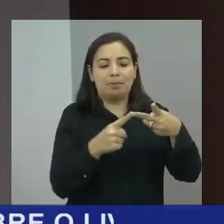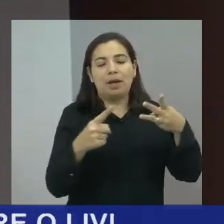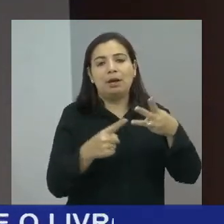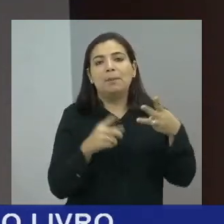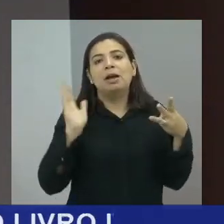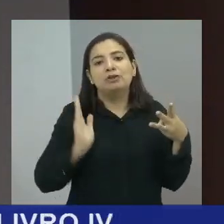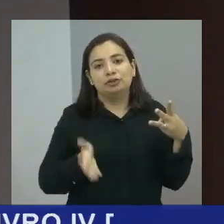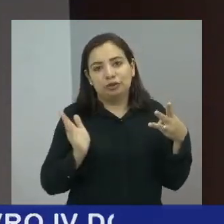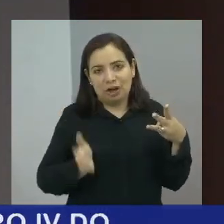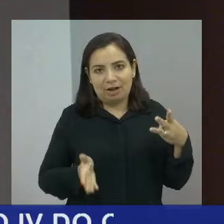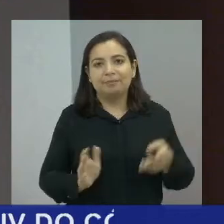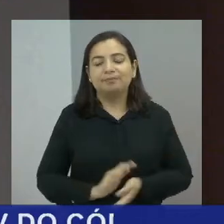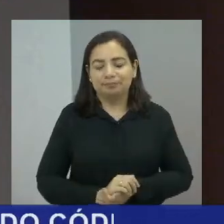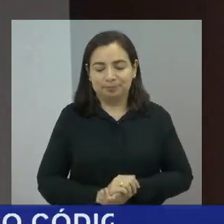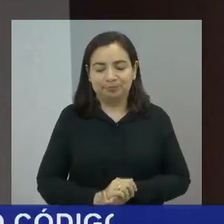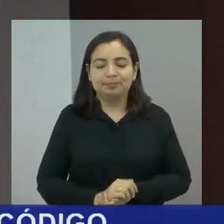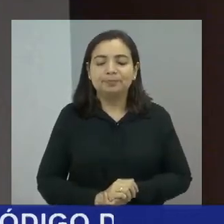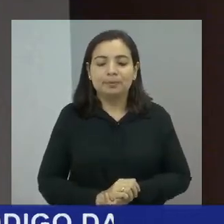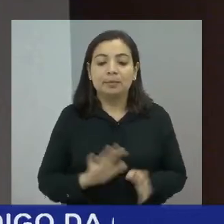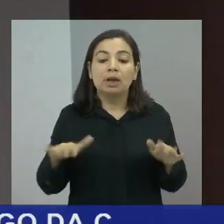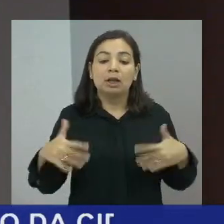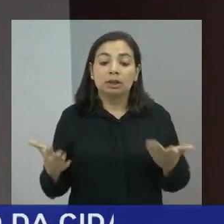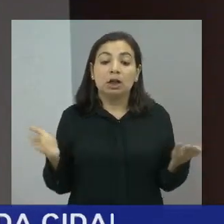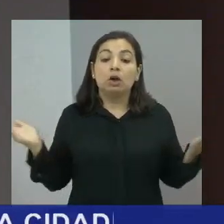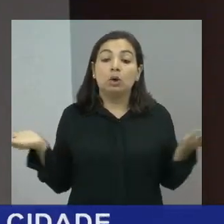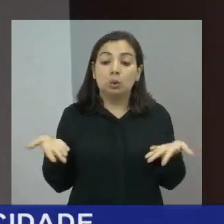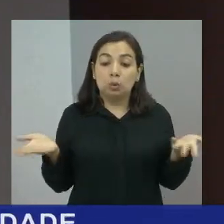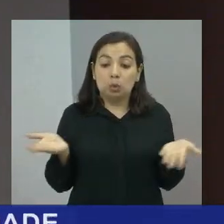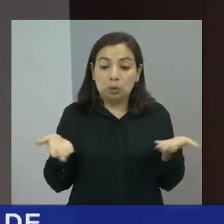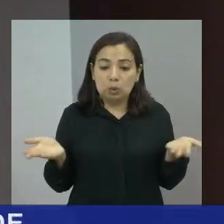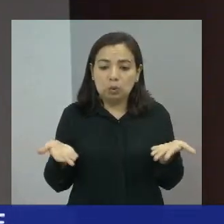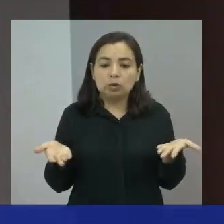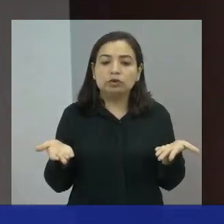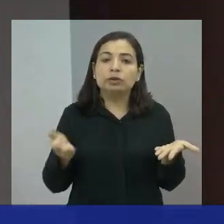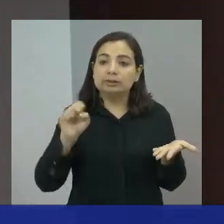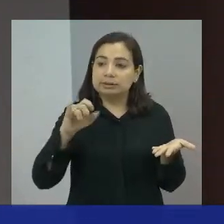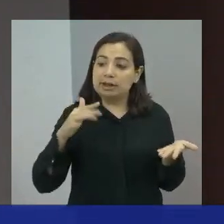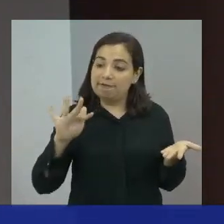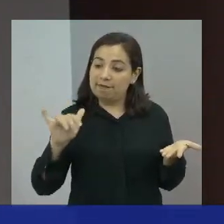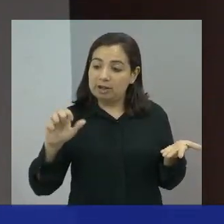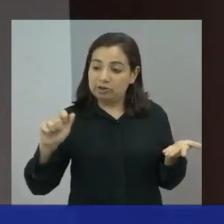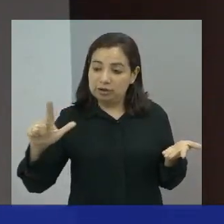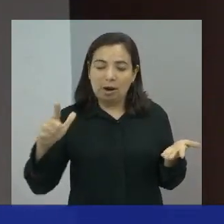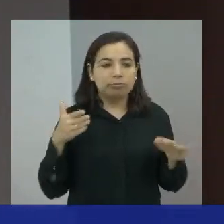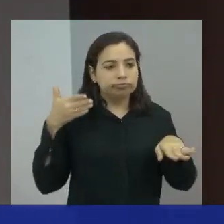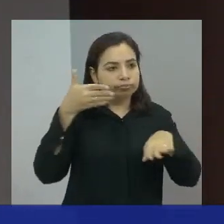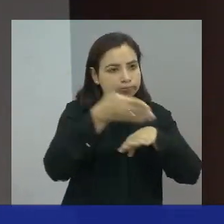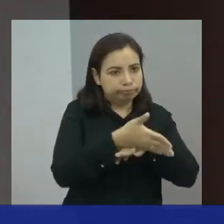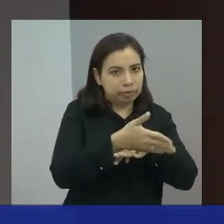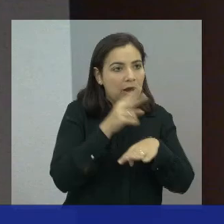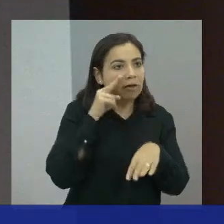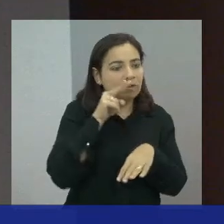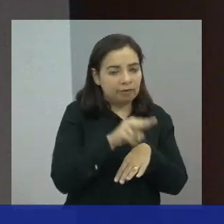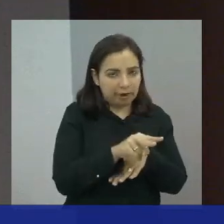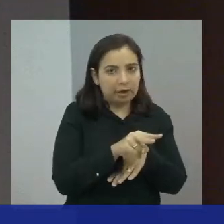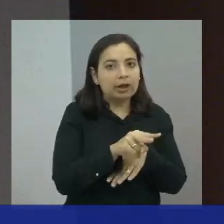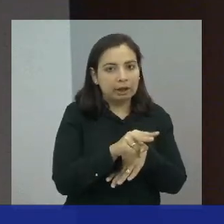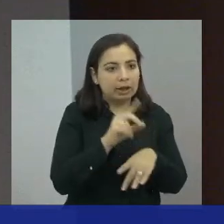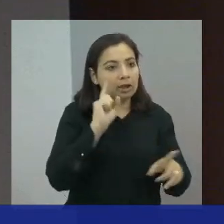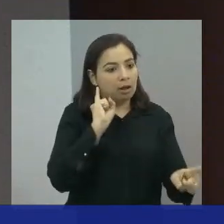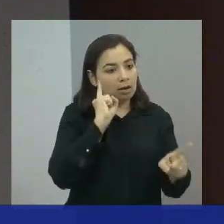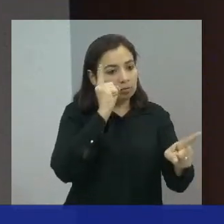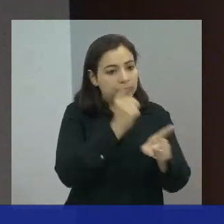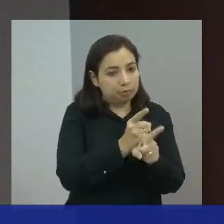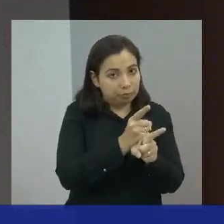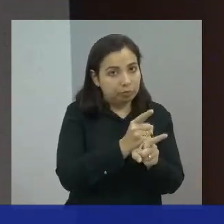funciona hoje? Hoje, quando o fiscal ele detecta uma infração, vocês lembram lá que nem sempre ele detecta a